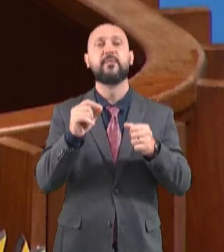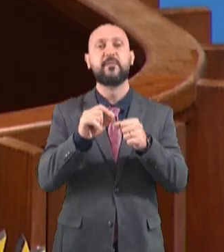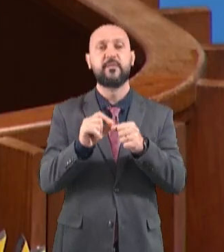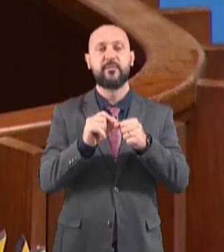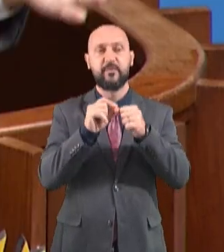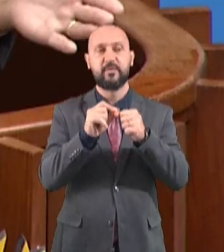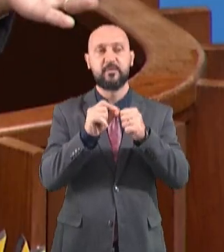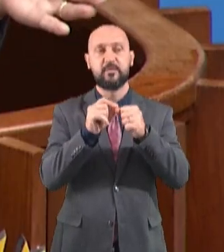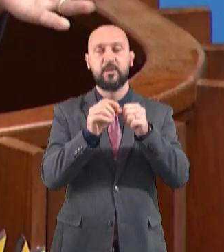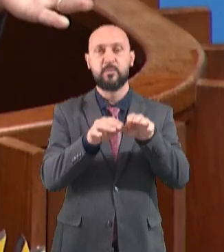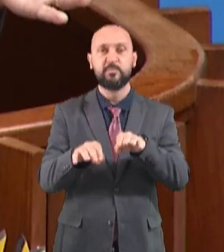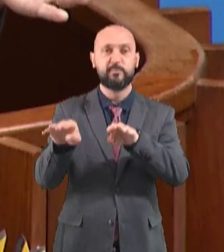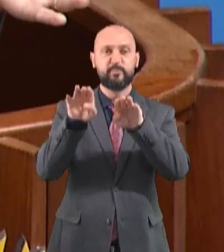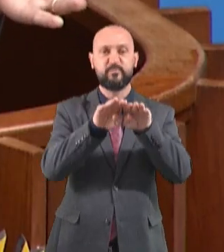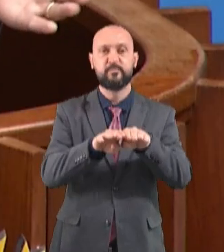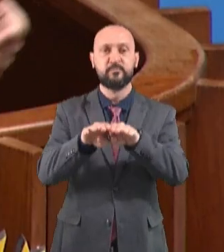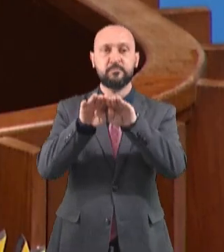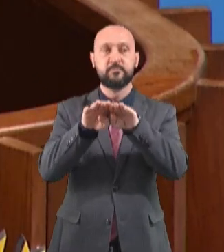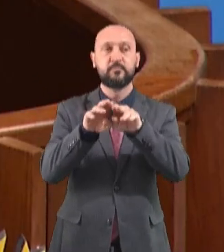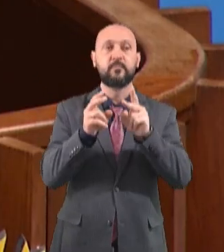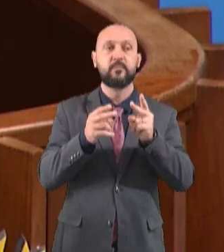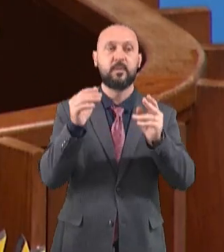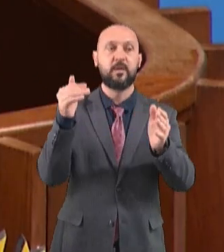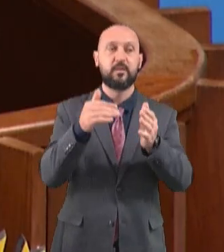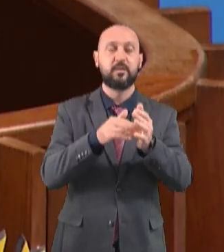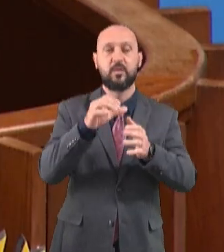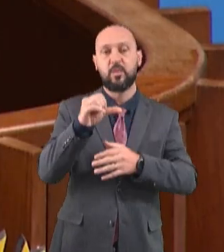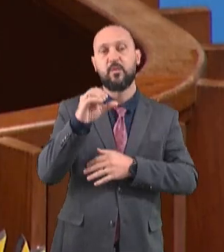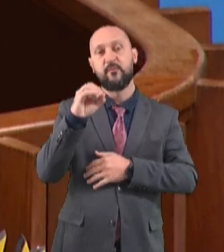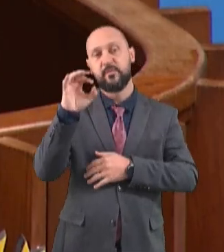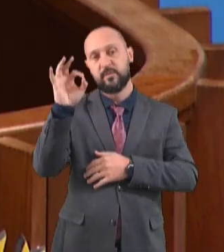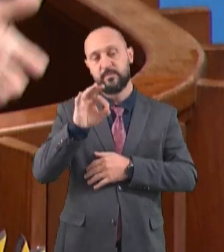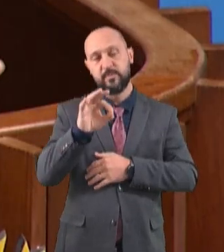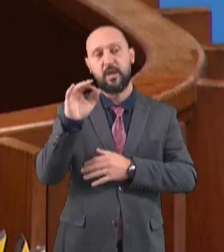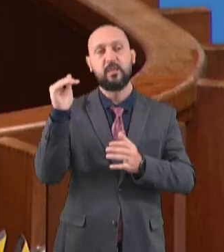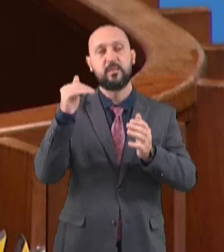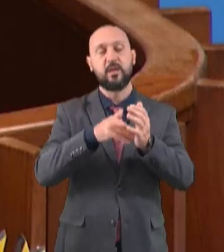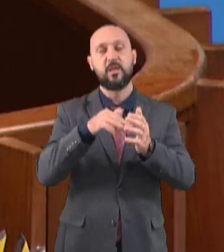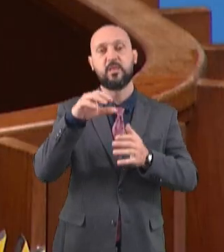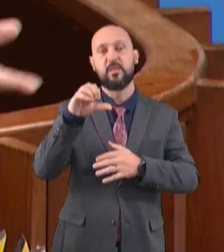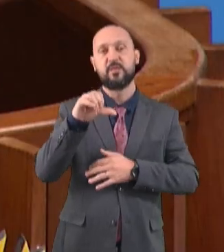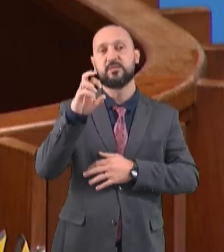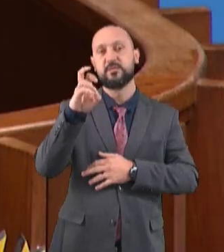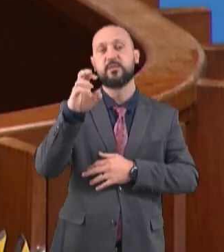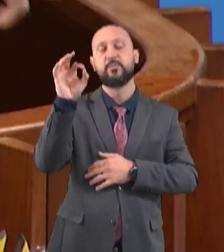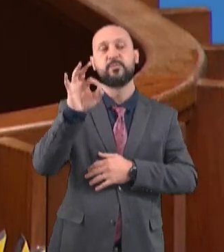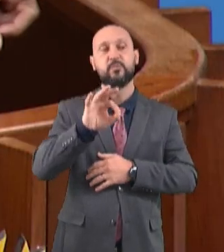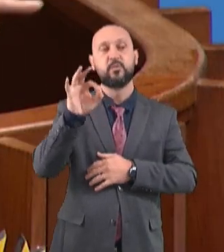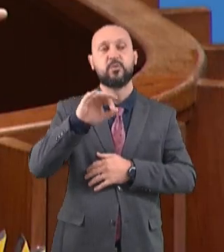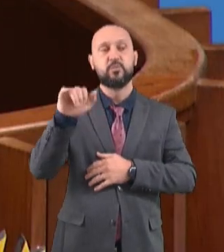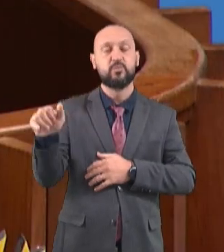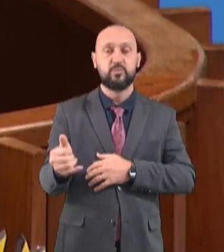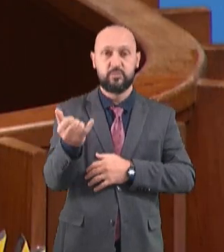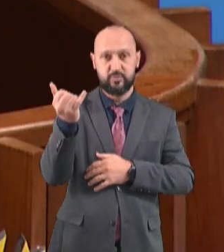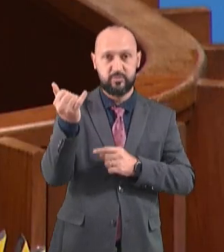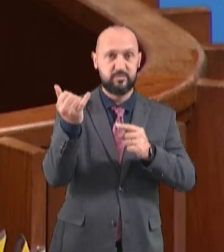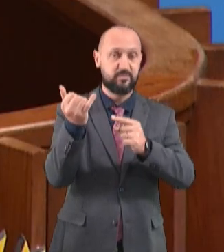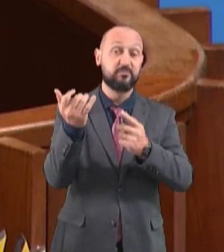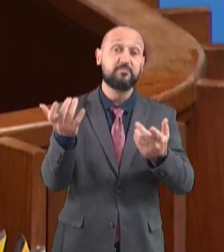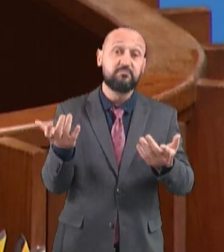fazer igualmente e manter pelo menos 90% até 95% dos juros de